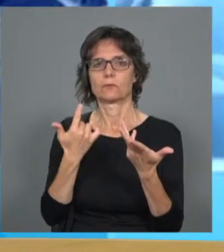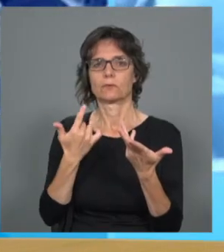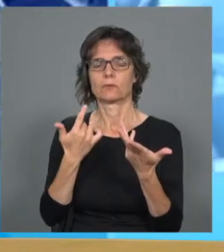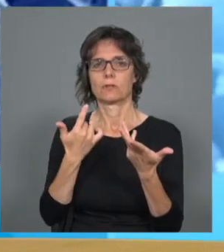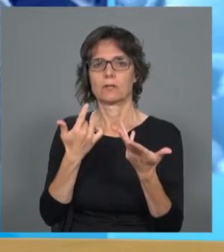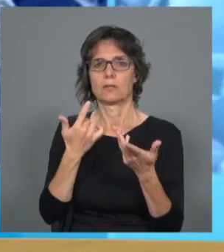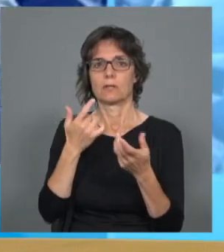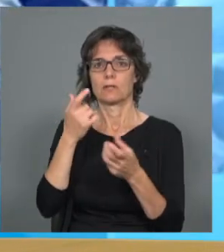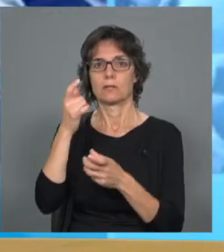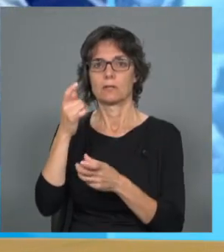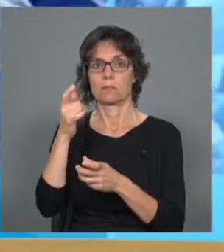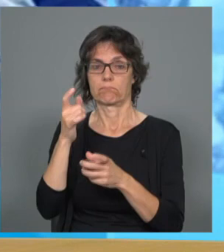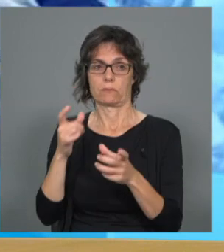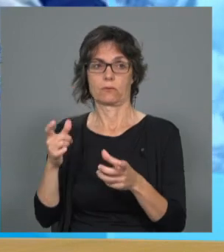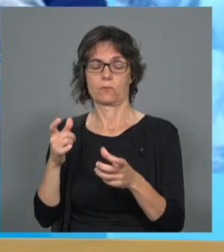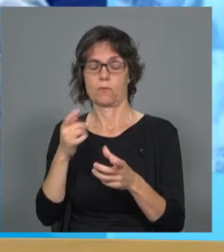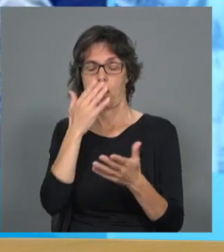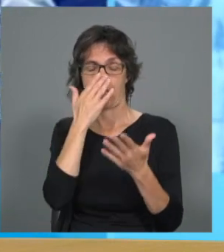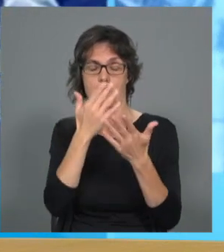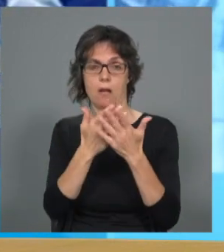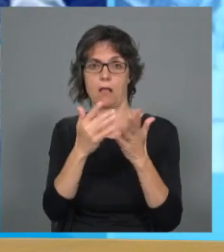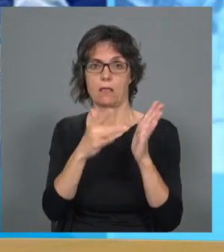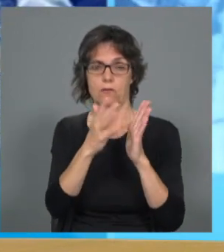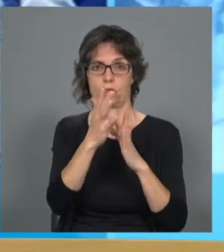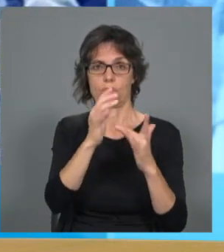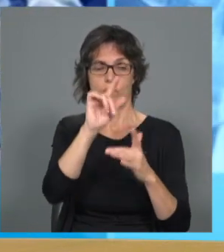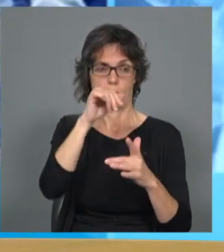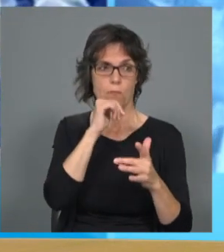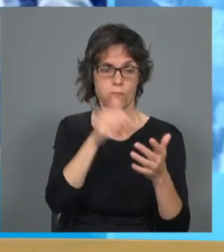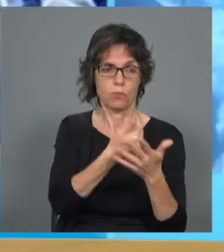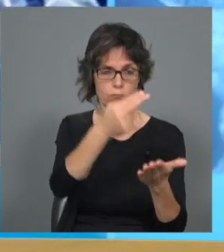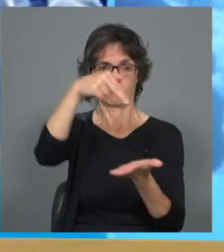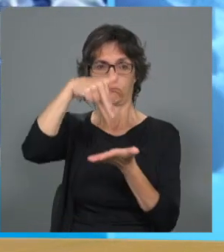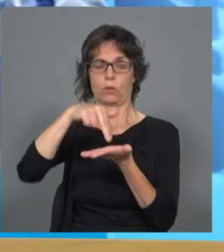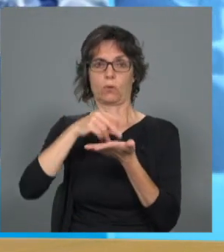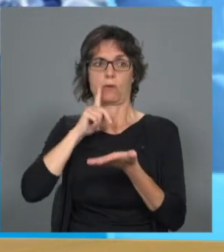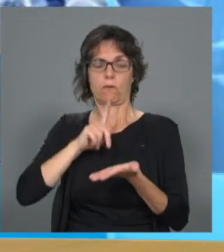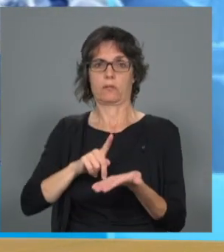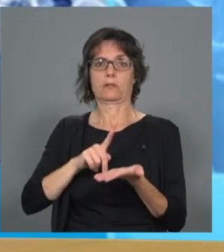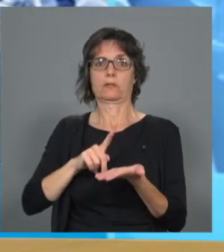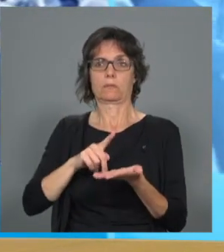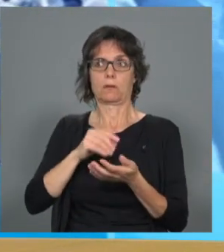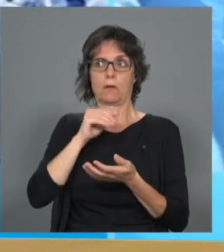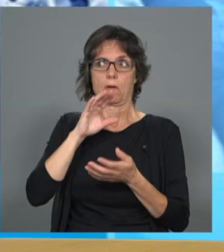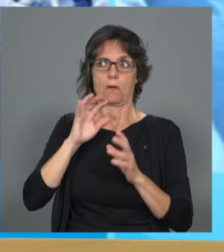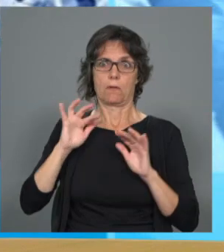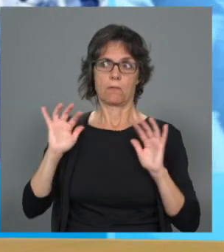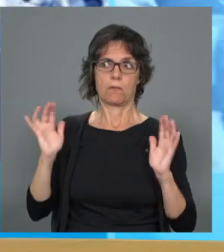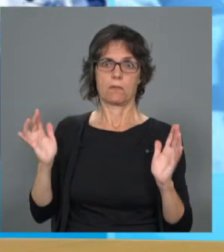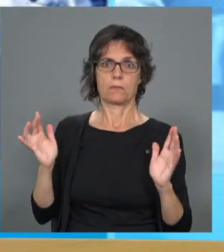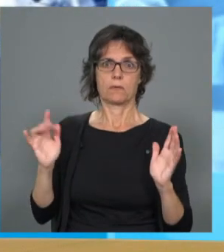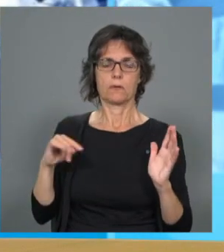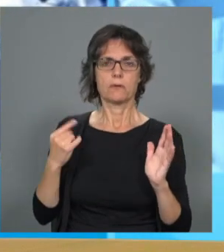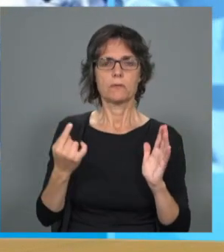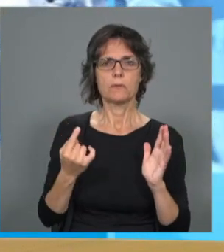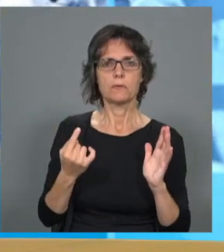sido a ressurreição de Jesus e, portanto, Jesus estar de novo entre os seus. E depois de estar de novo entre os seus, depois, como dizias,